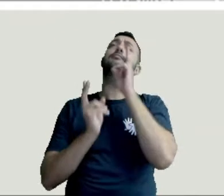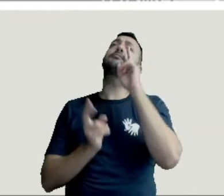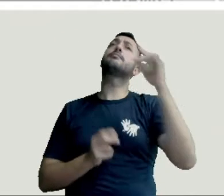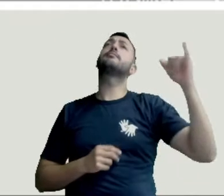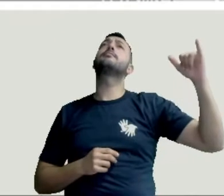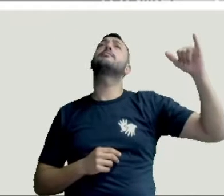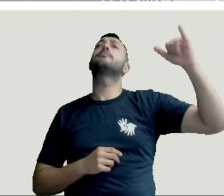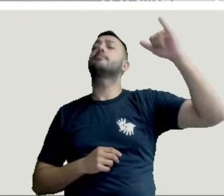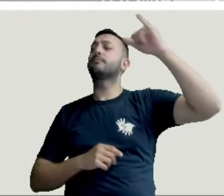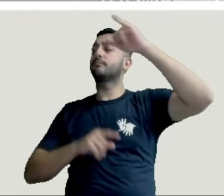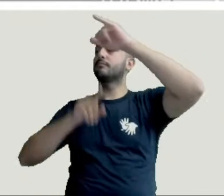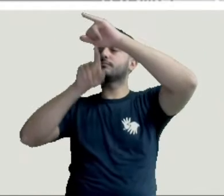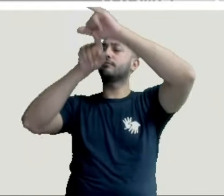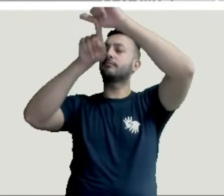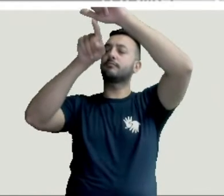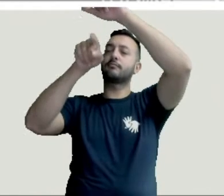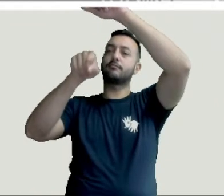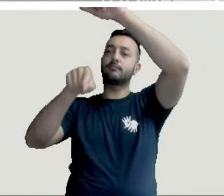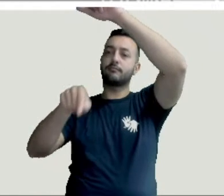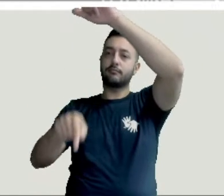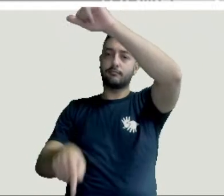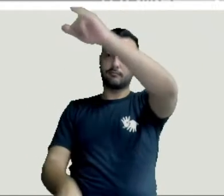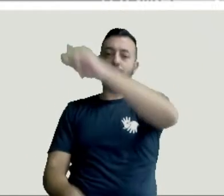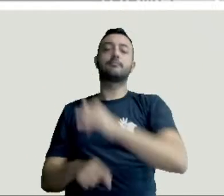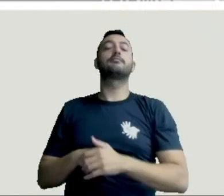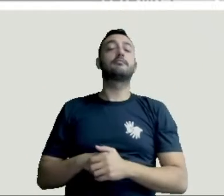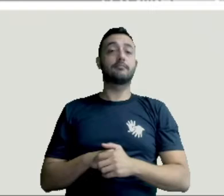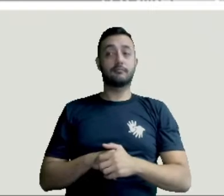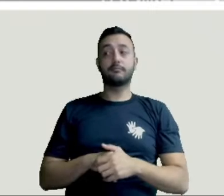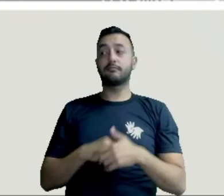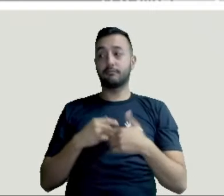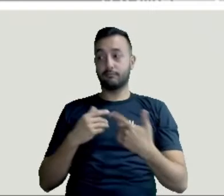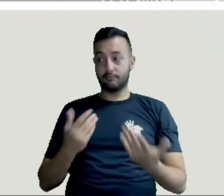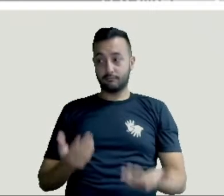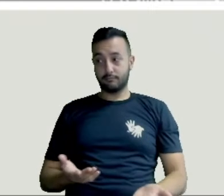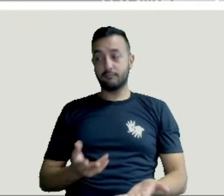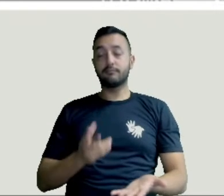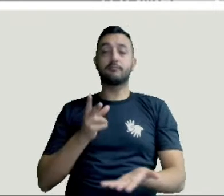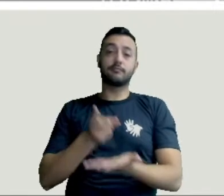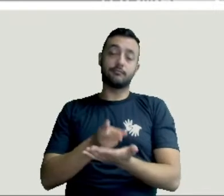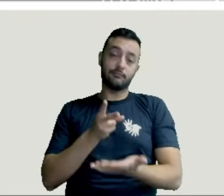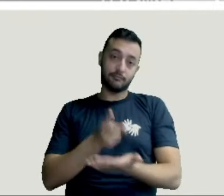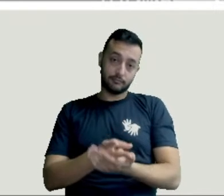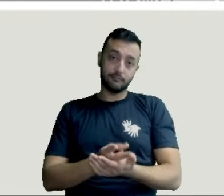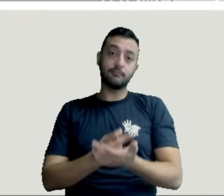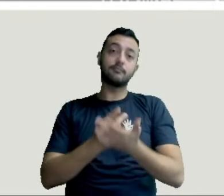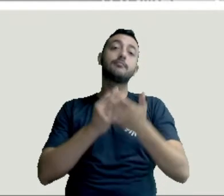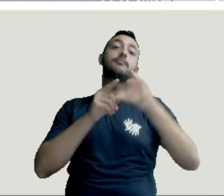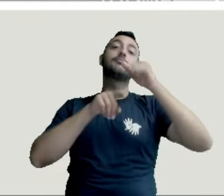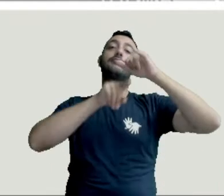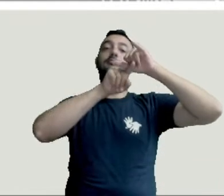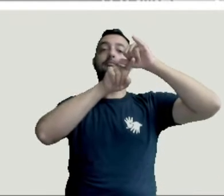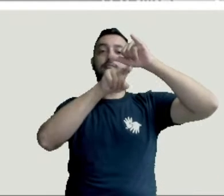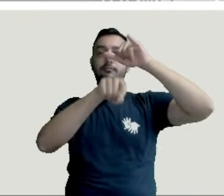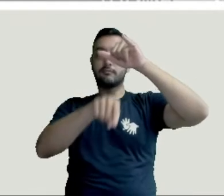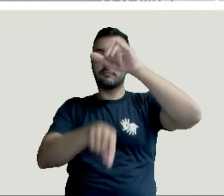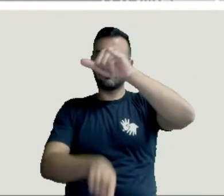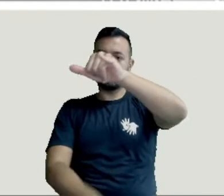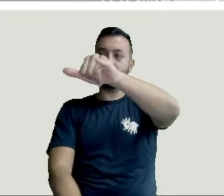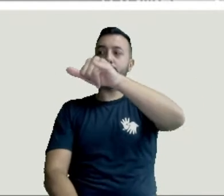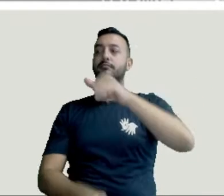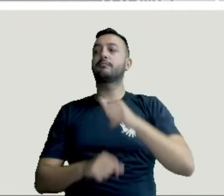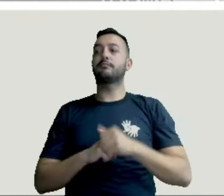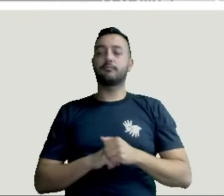míssil caindo, tá? Sempre com o míssil caindo. Uma